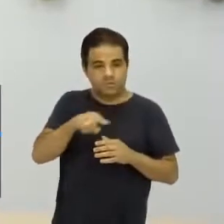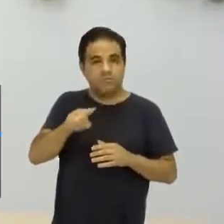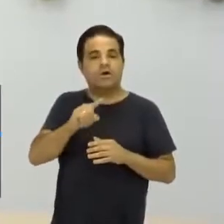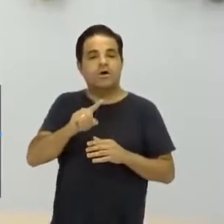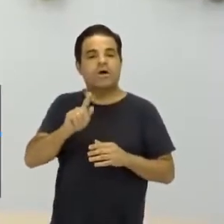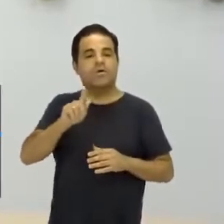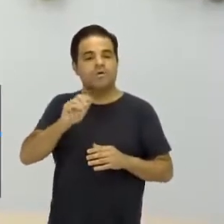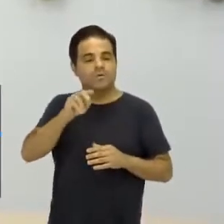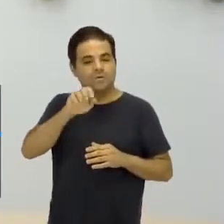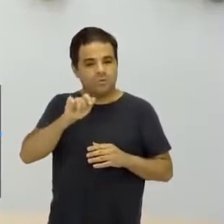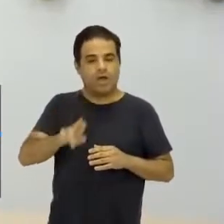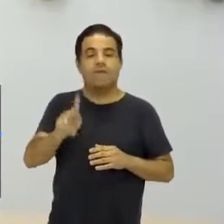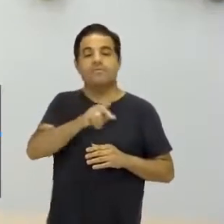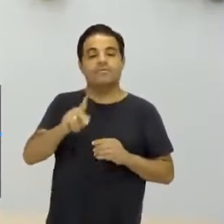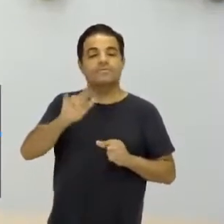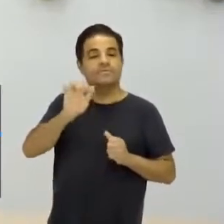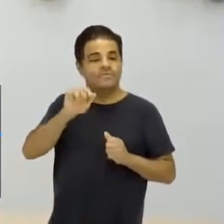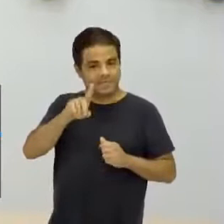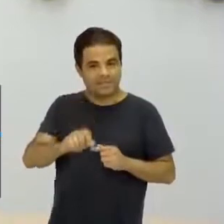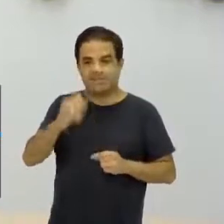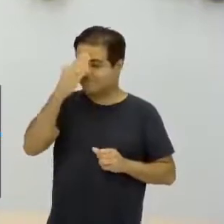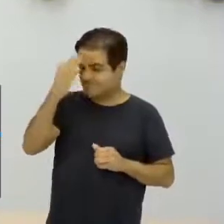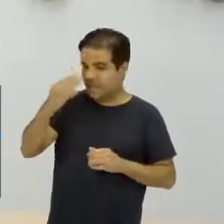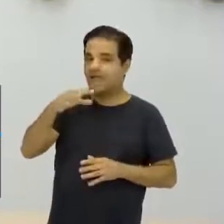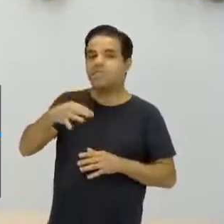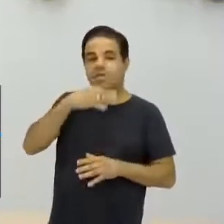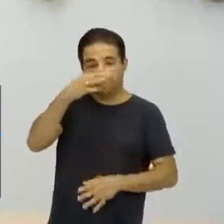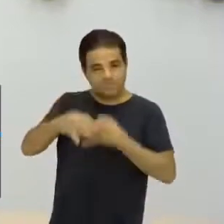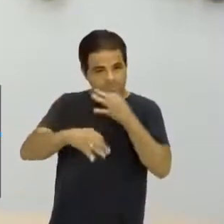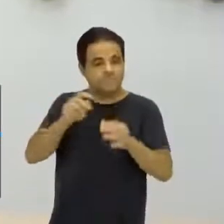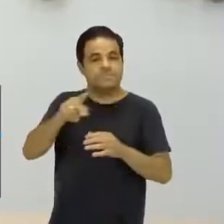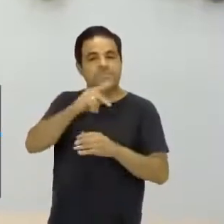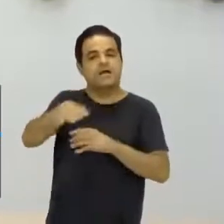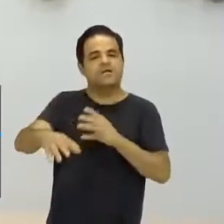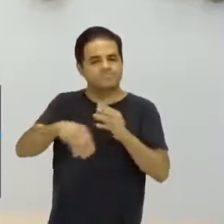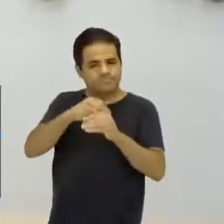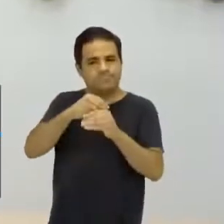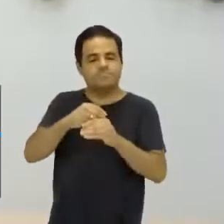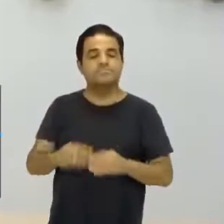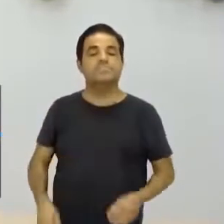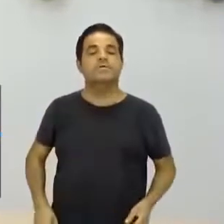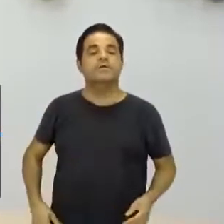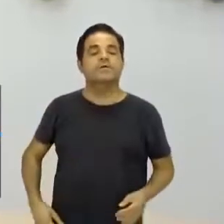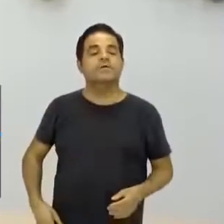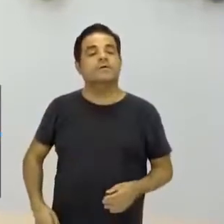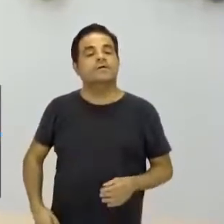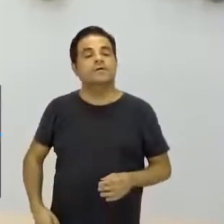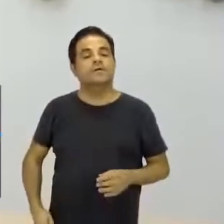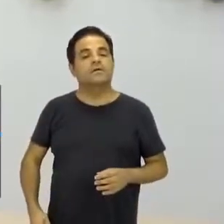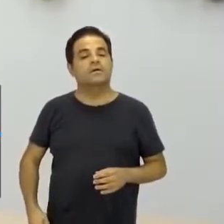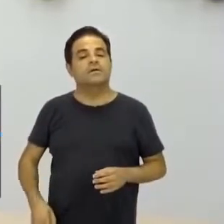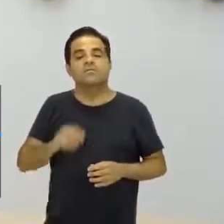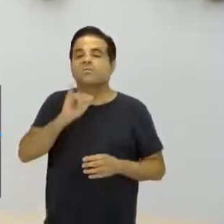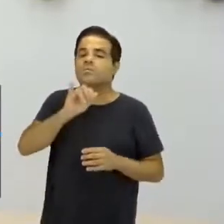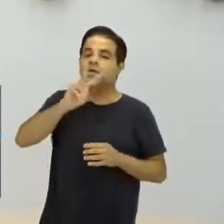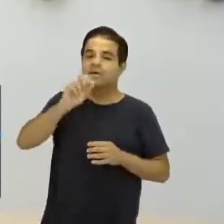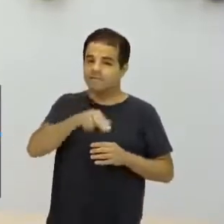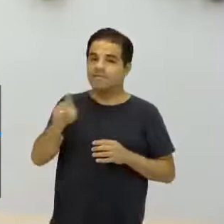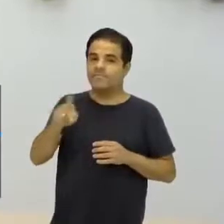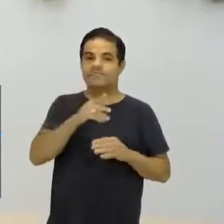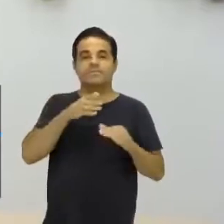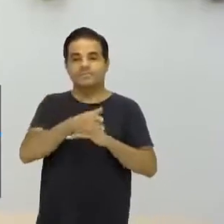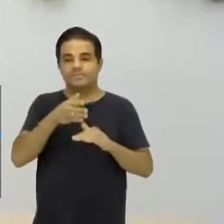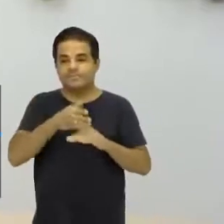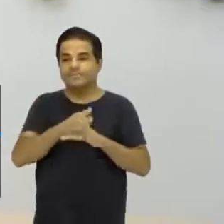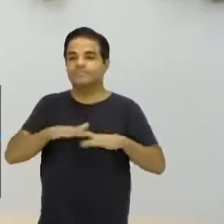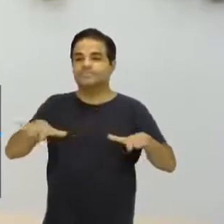Realmente, a Pro Fernanda, muito obrigada pela contribuição, Pro Fernanda. Pro Ivan. O Pro Ivan participa bastante da